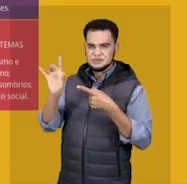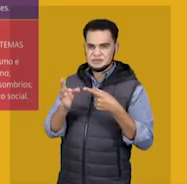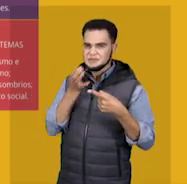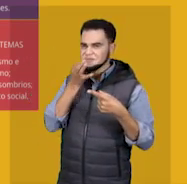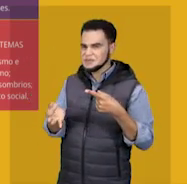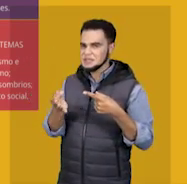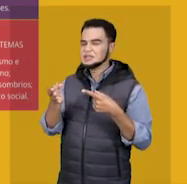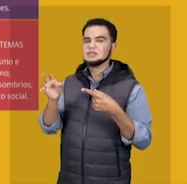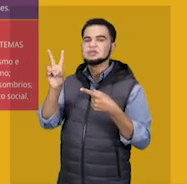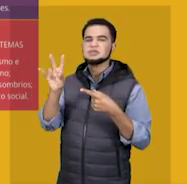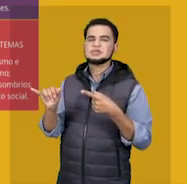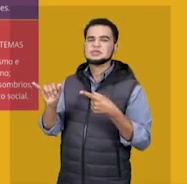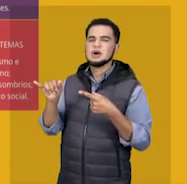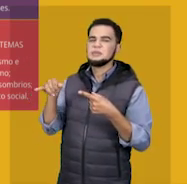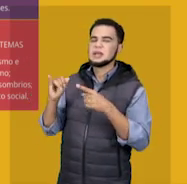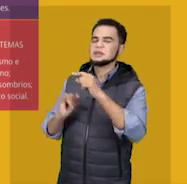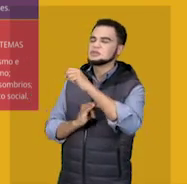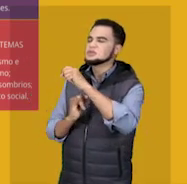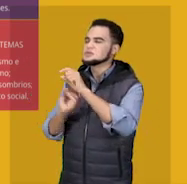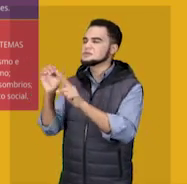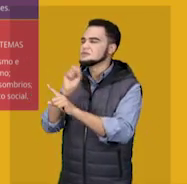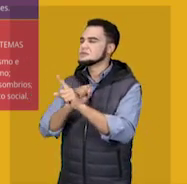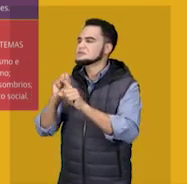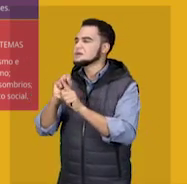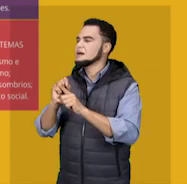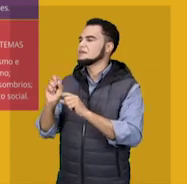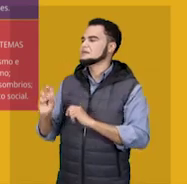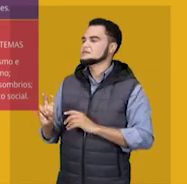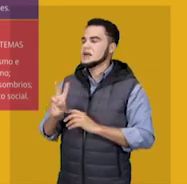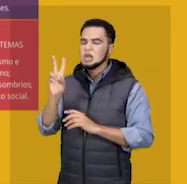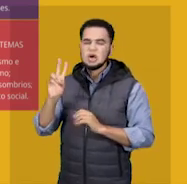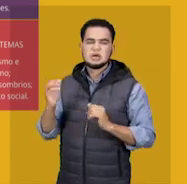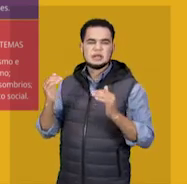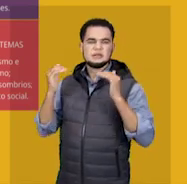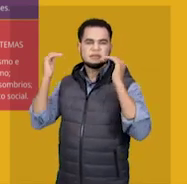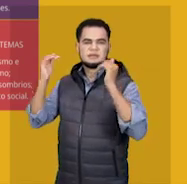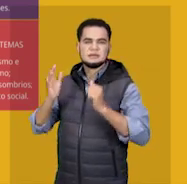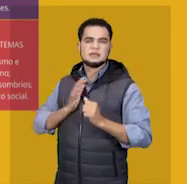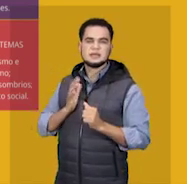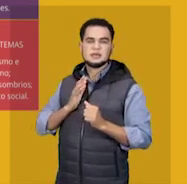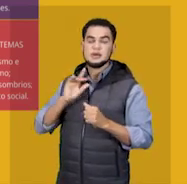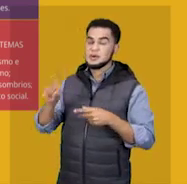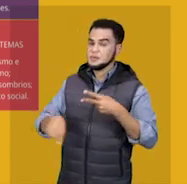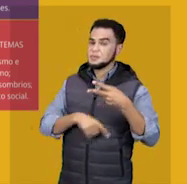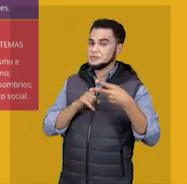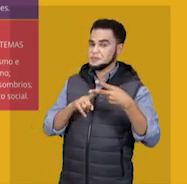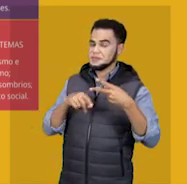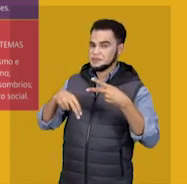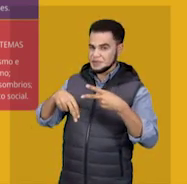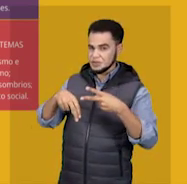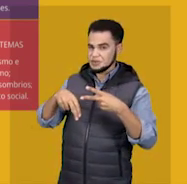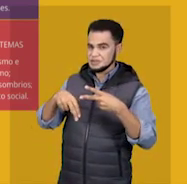instituições sociais e aos valores burgueses, e no naturalismo,